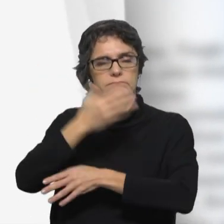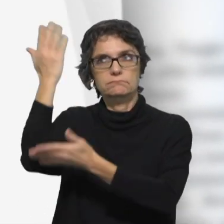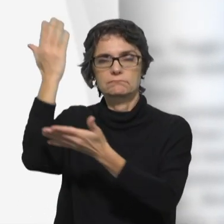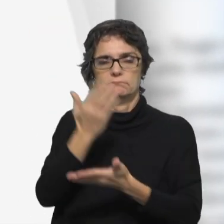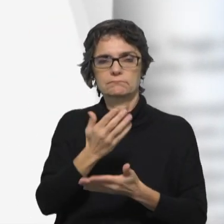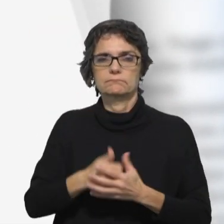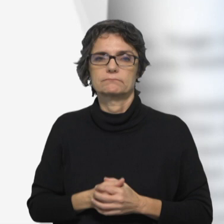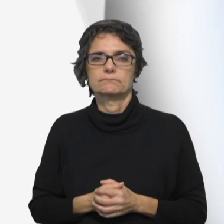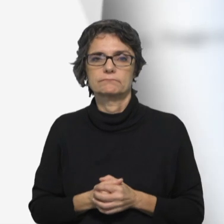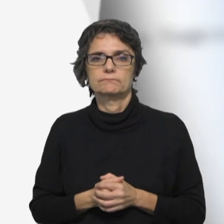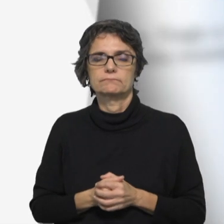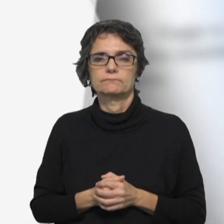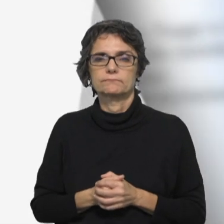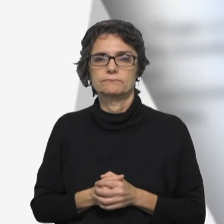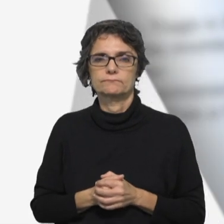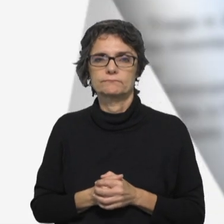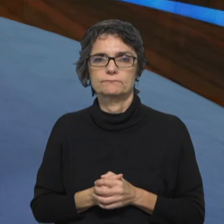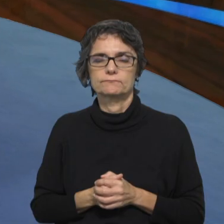palavra.